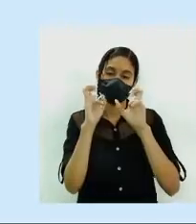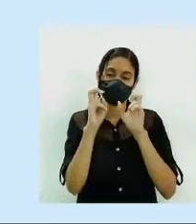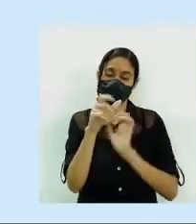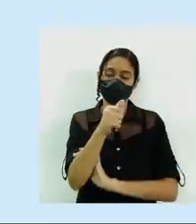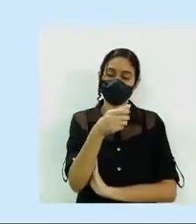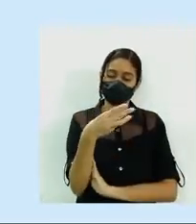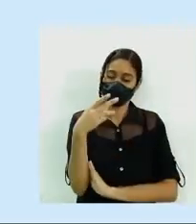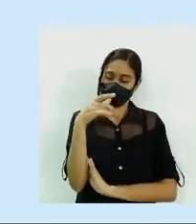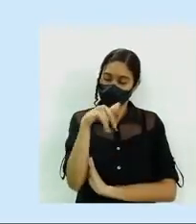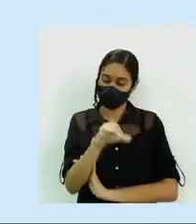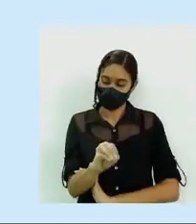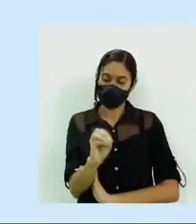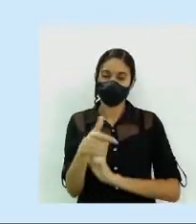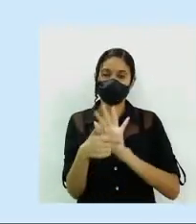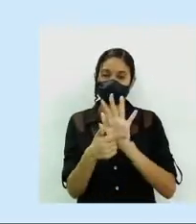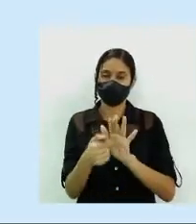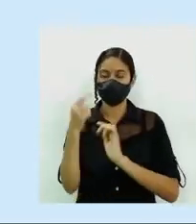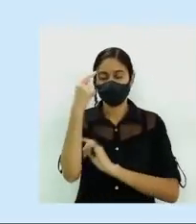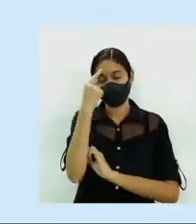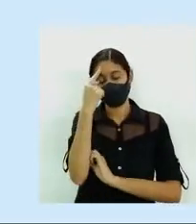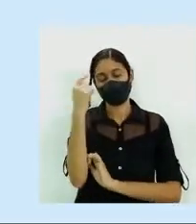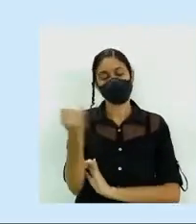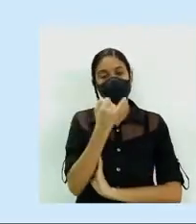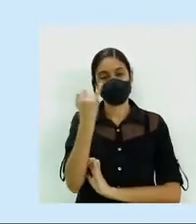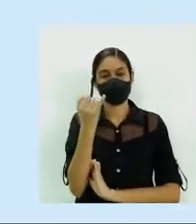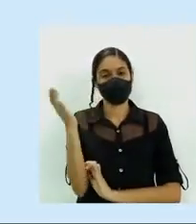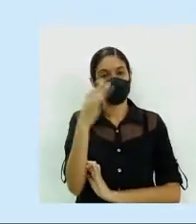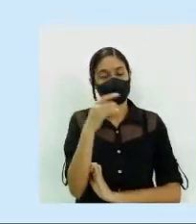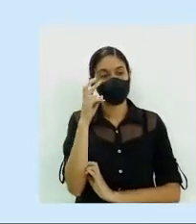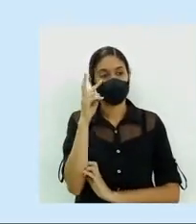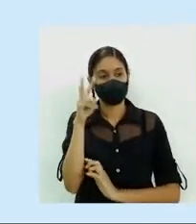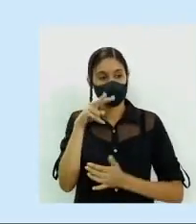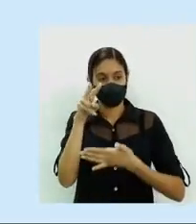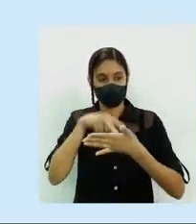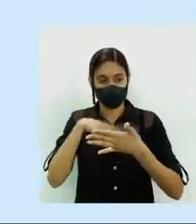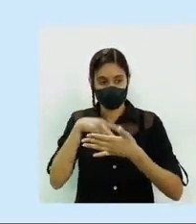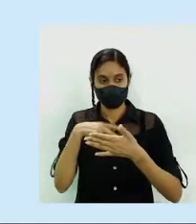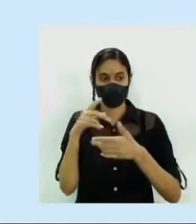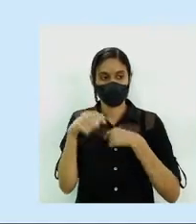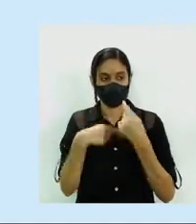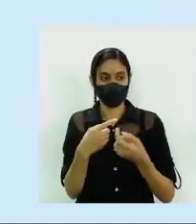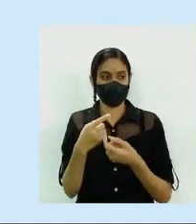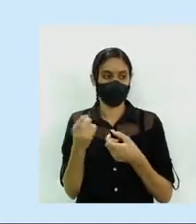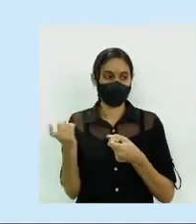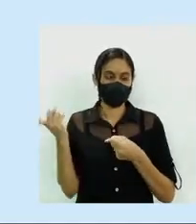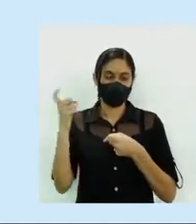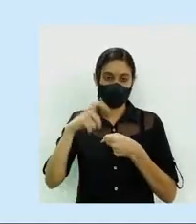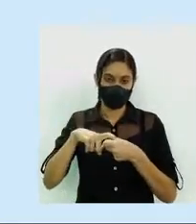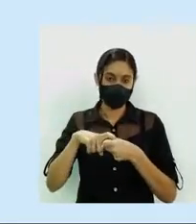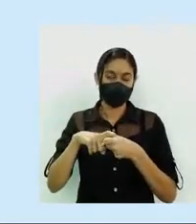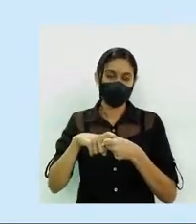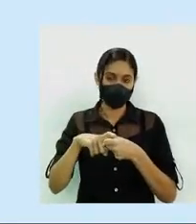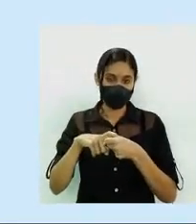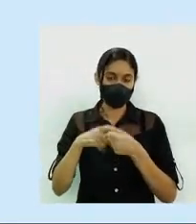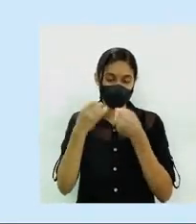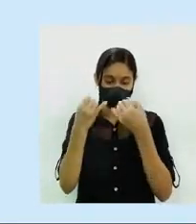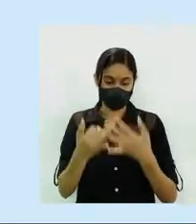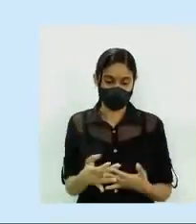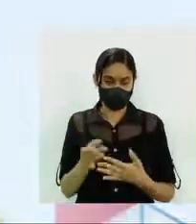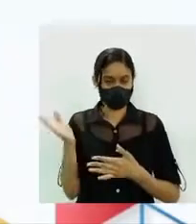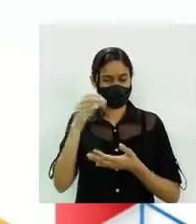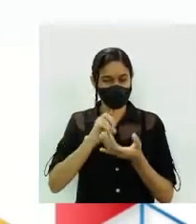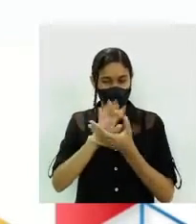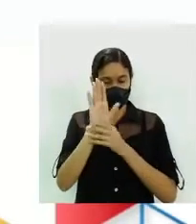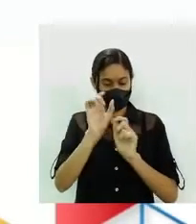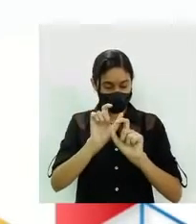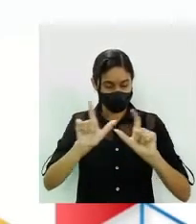13 de Maio, que traz uma reflexão importantíssima. A gente vai fazer a leitura e depois a gente reflete um pouco sobre ele, tá? Vamos lá para o